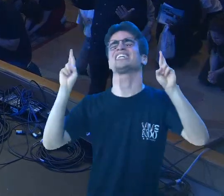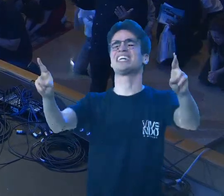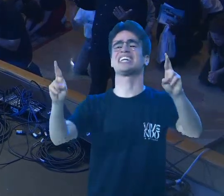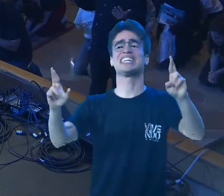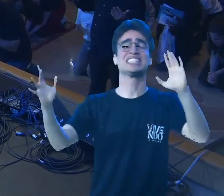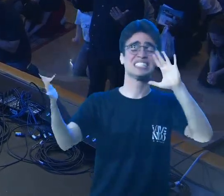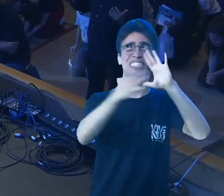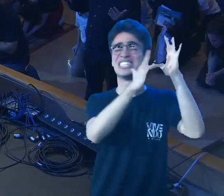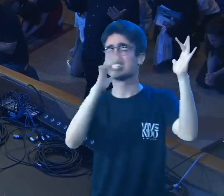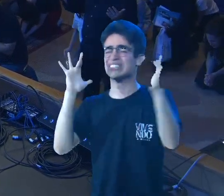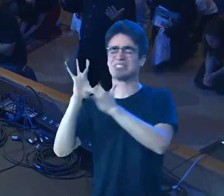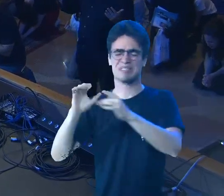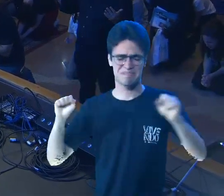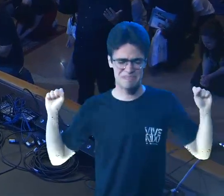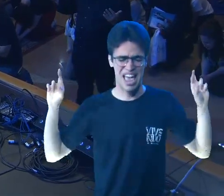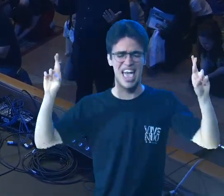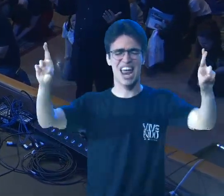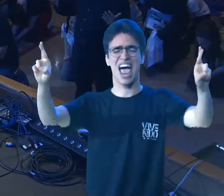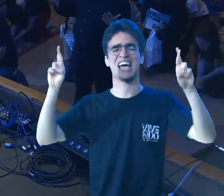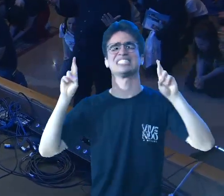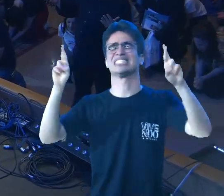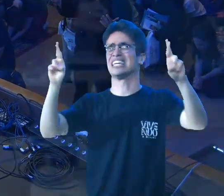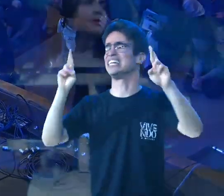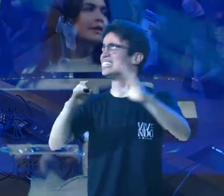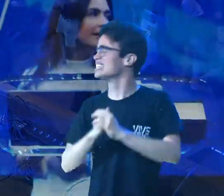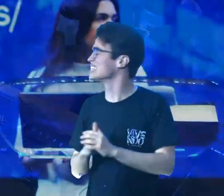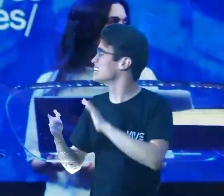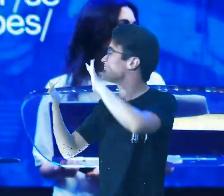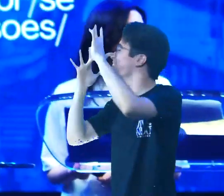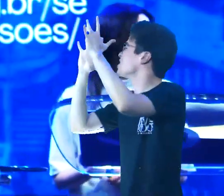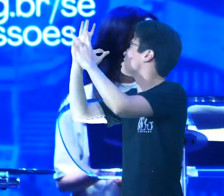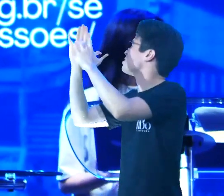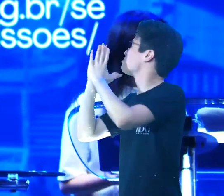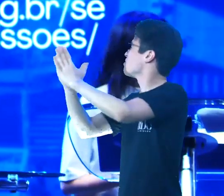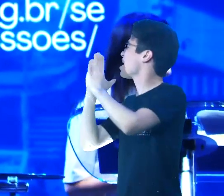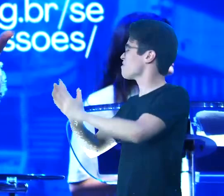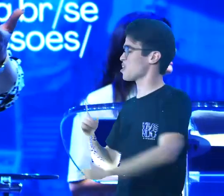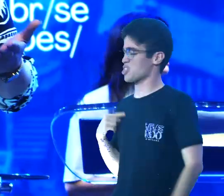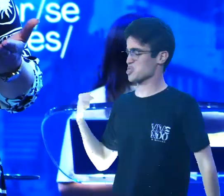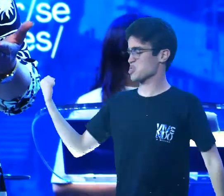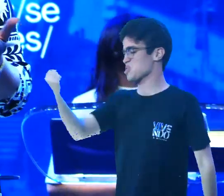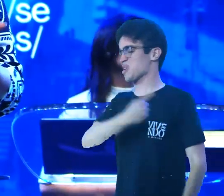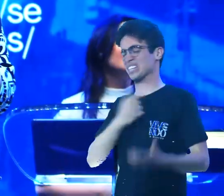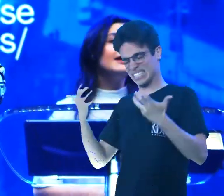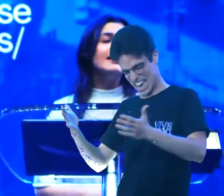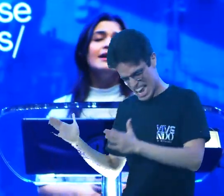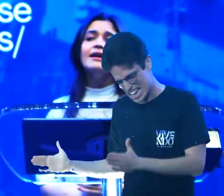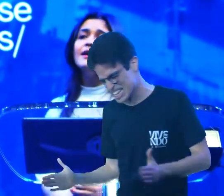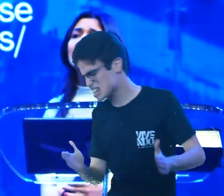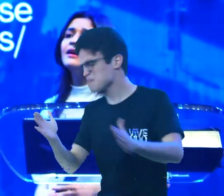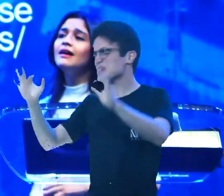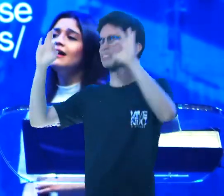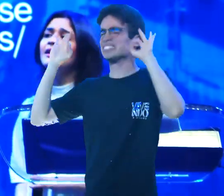há esperança. Senhor, e nós queremos trilhar esse